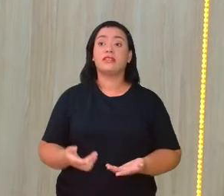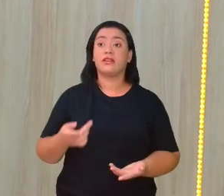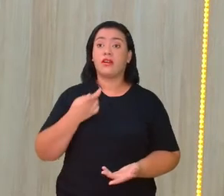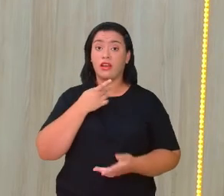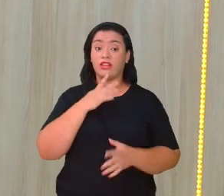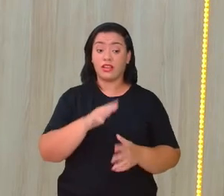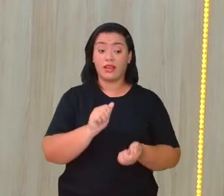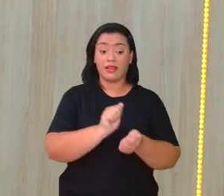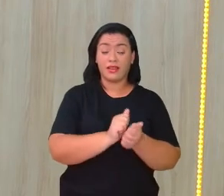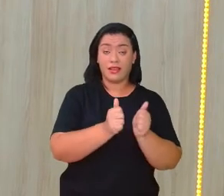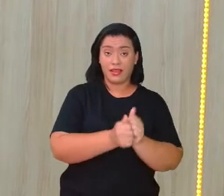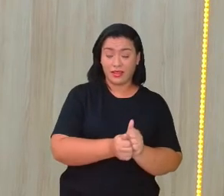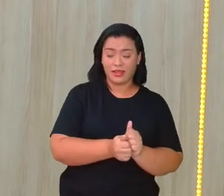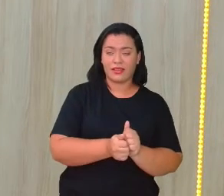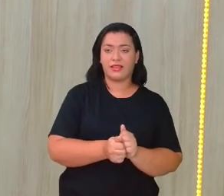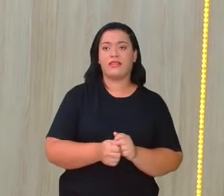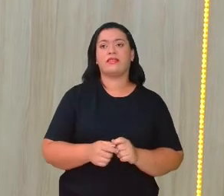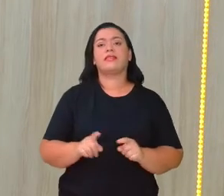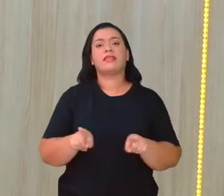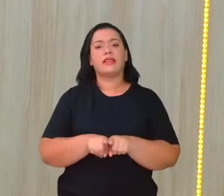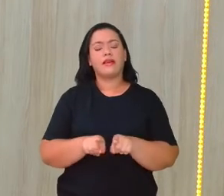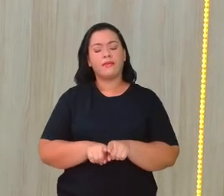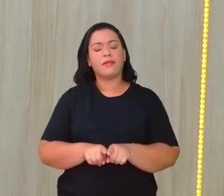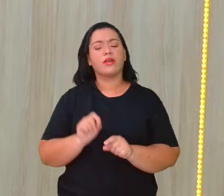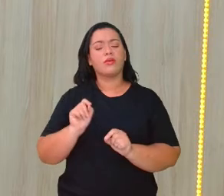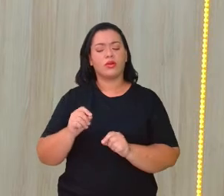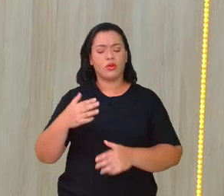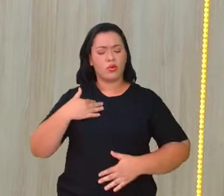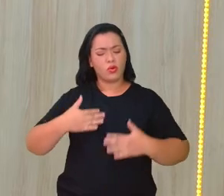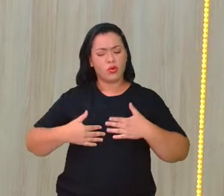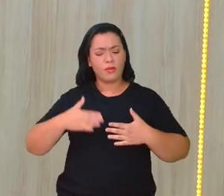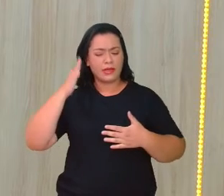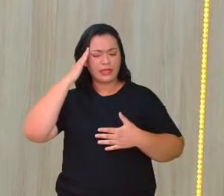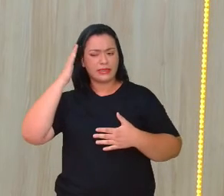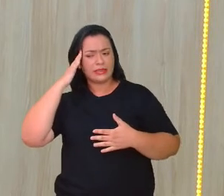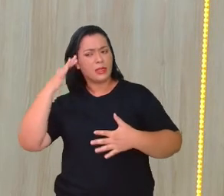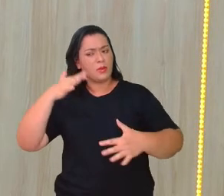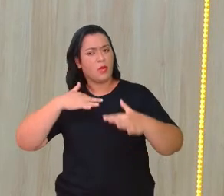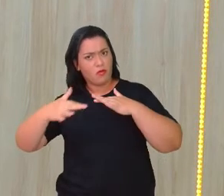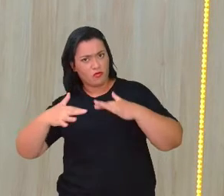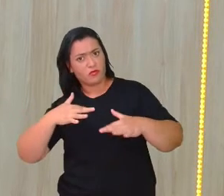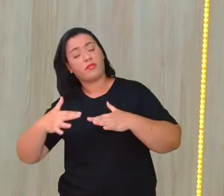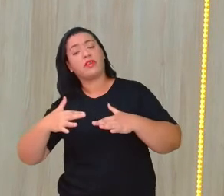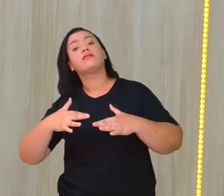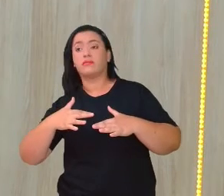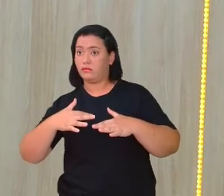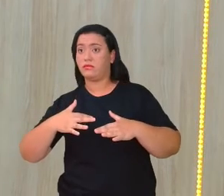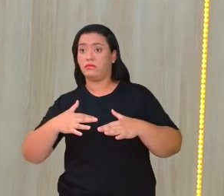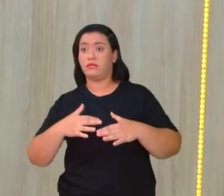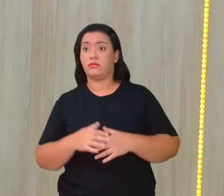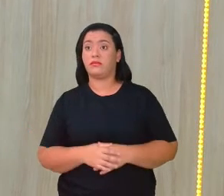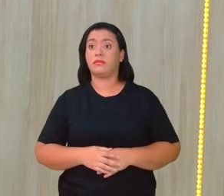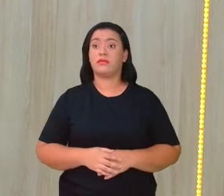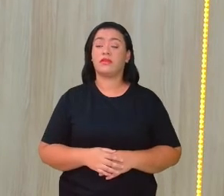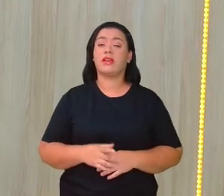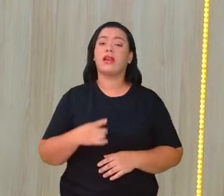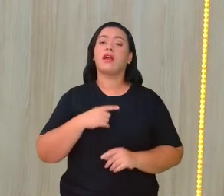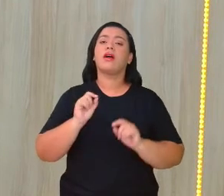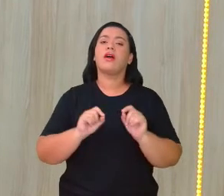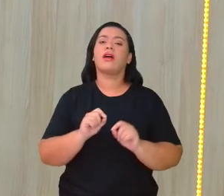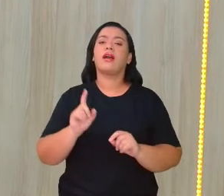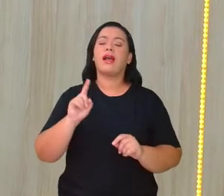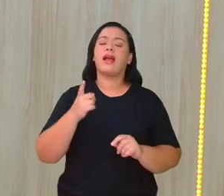adaptar e consegue fazer com que o nosso corpo entenda aquele movimento, aquele trabalho a ser realizado, a gente mexe